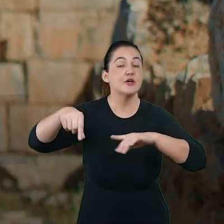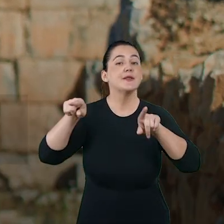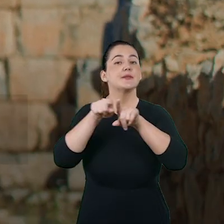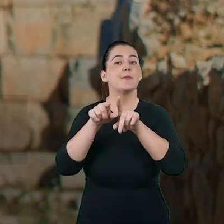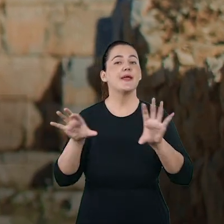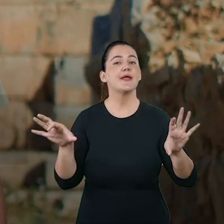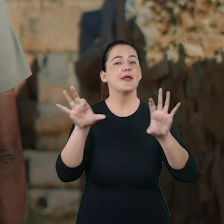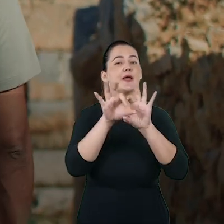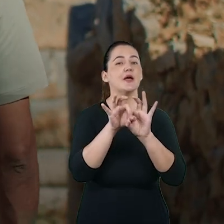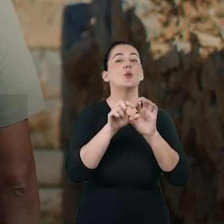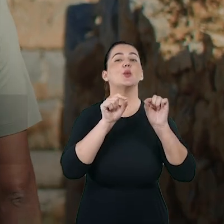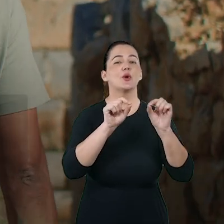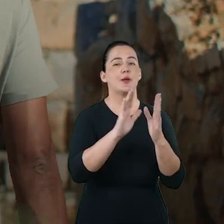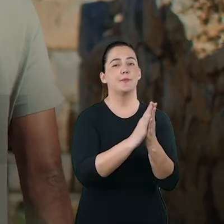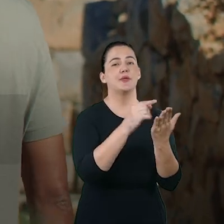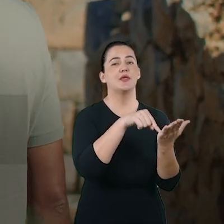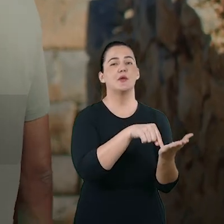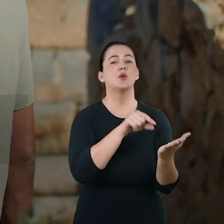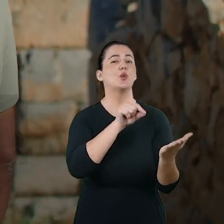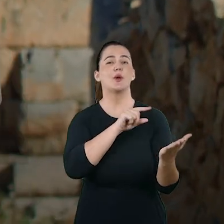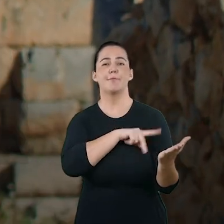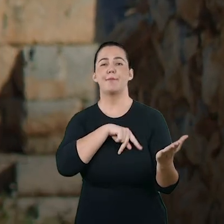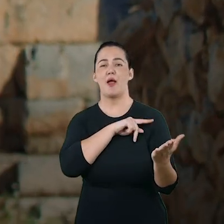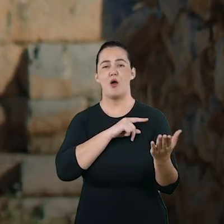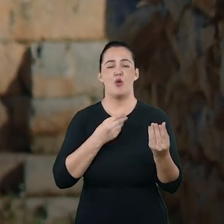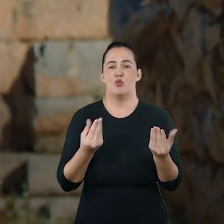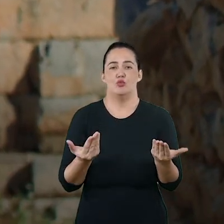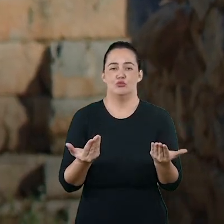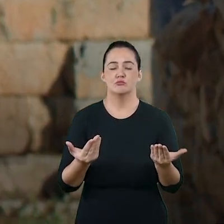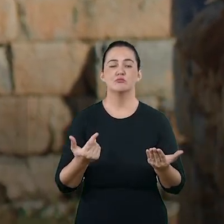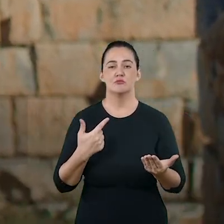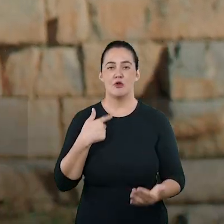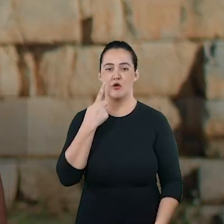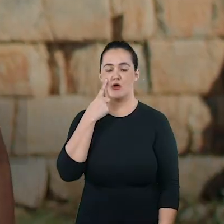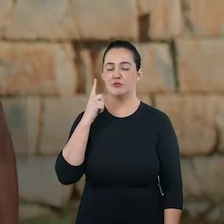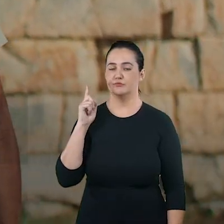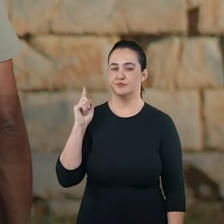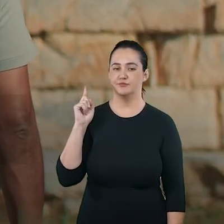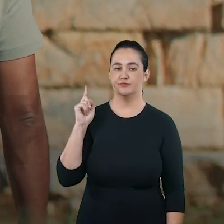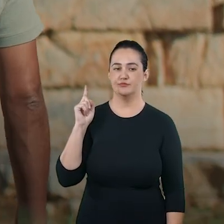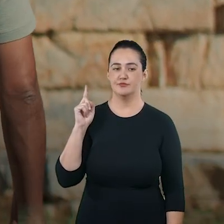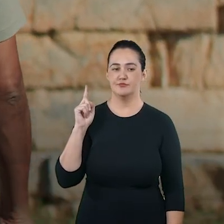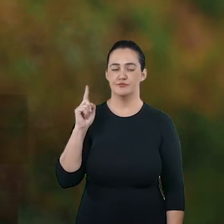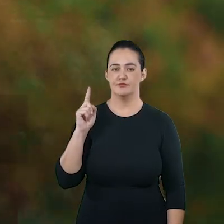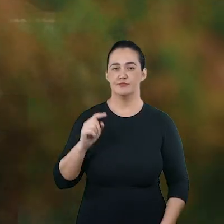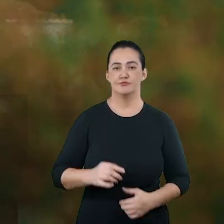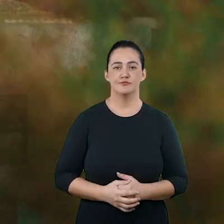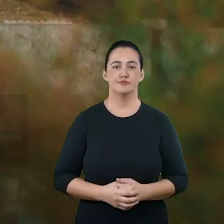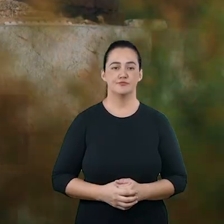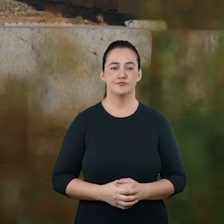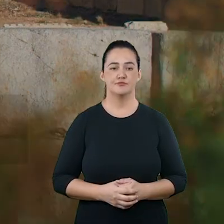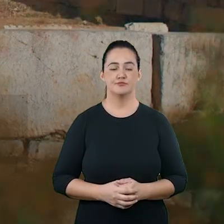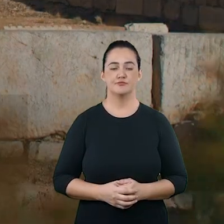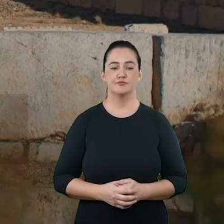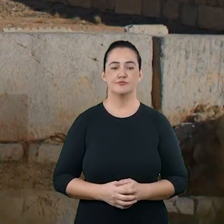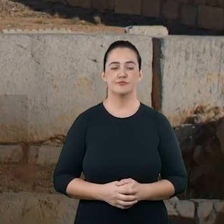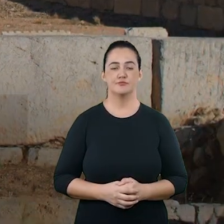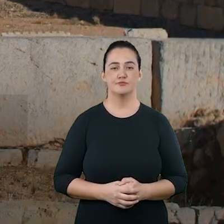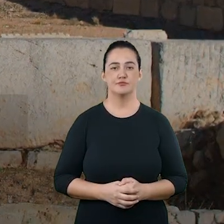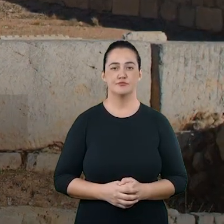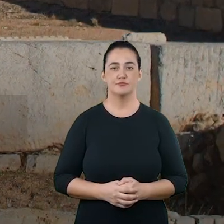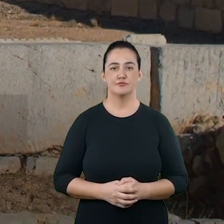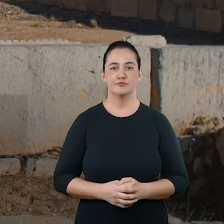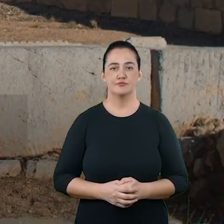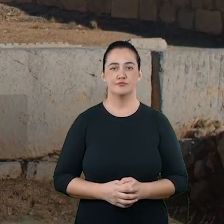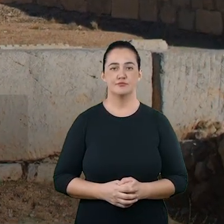de onde esteve o apóstolo Paulo. Essa parte que está justamente aqui do meu lado, à esquerda, era a